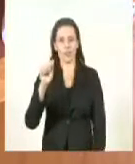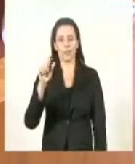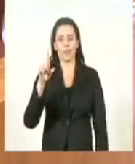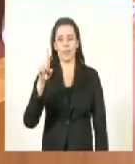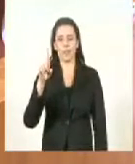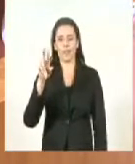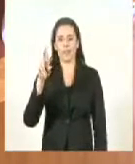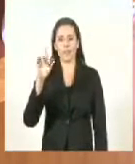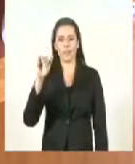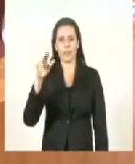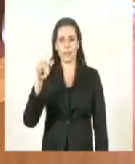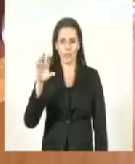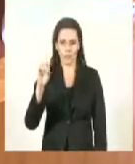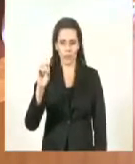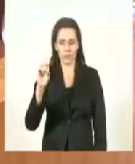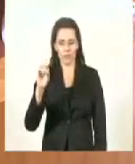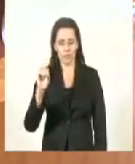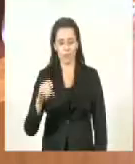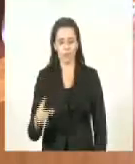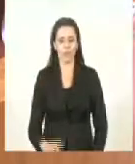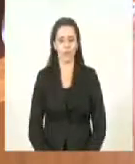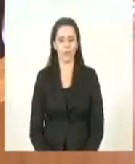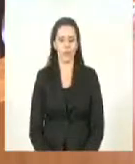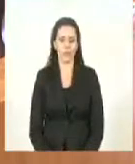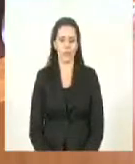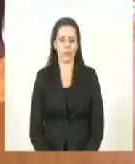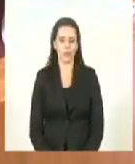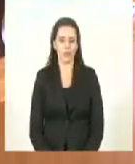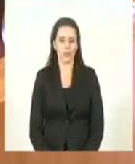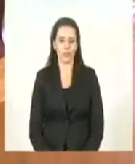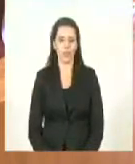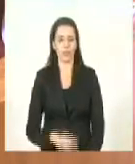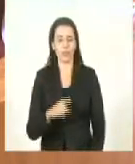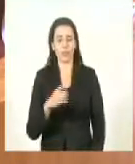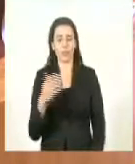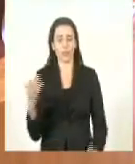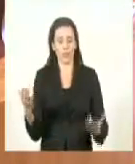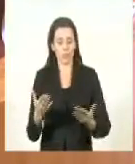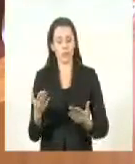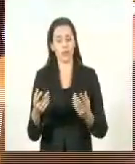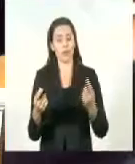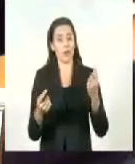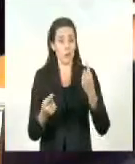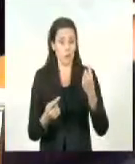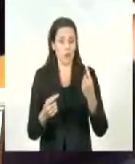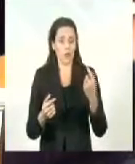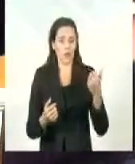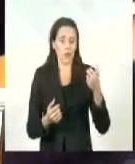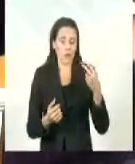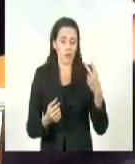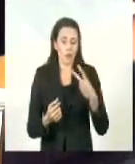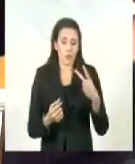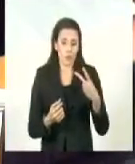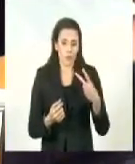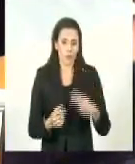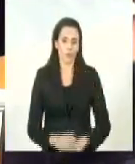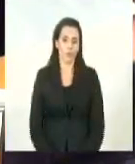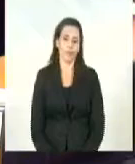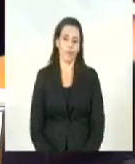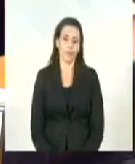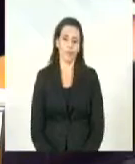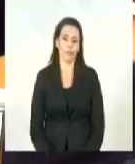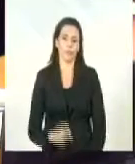foi citado pelo deputado Edilásio em relação à CCL, dizer que